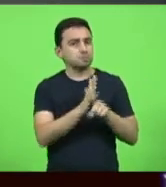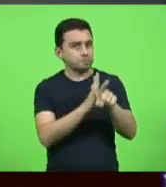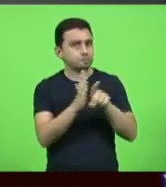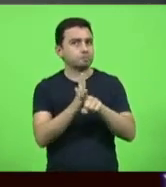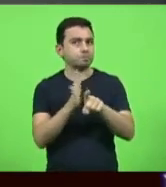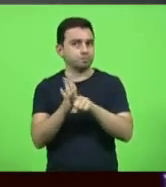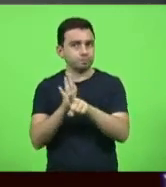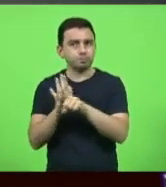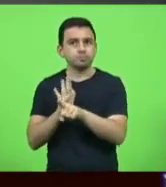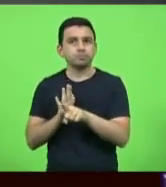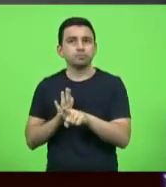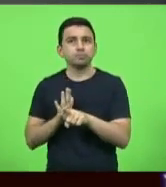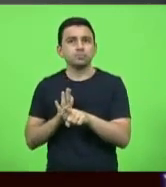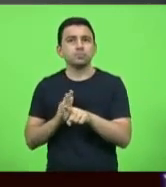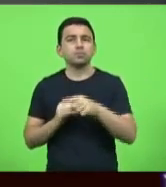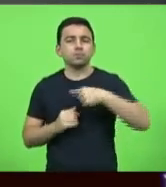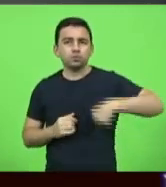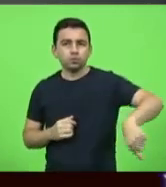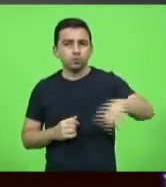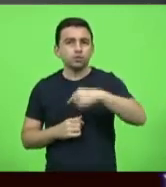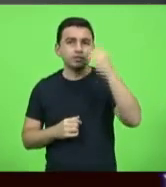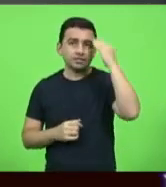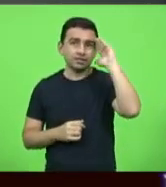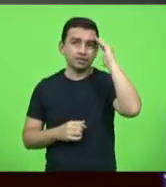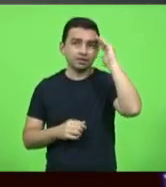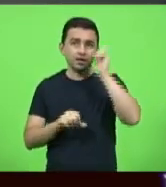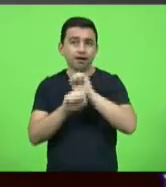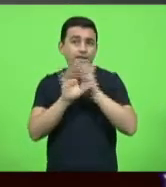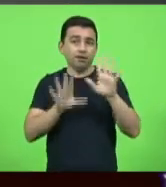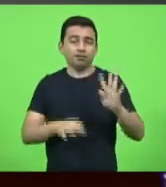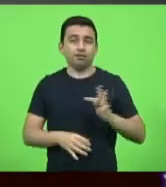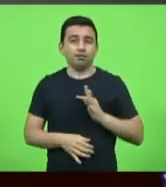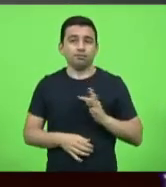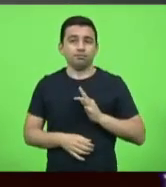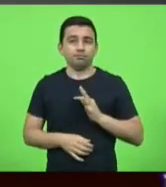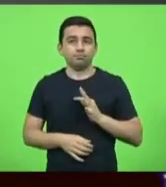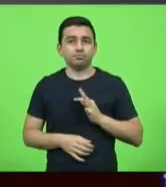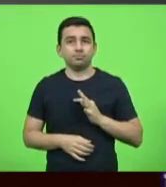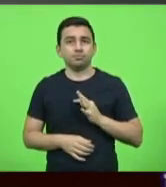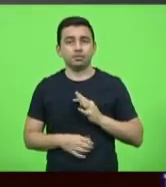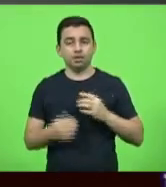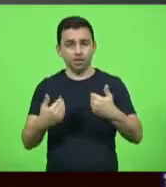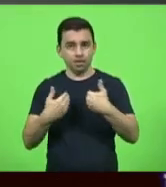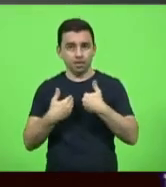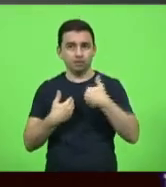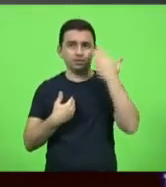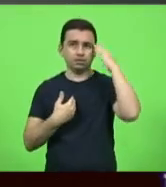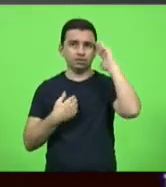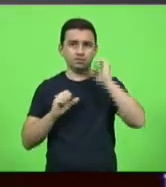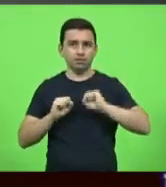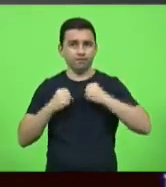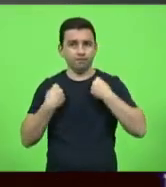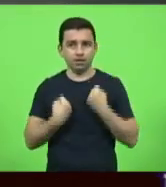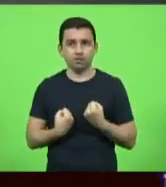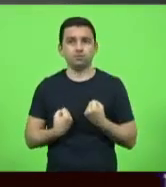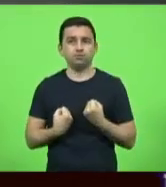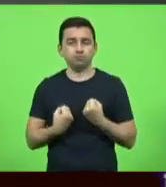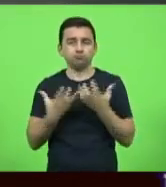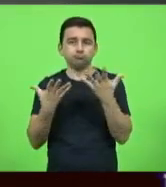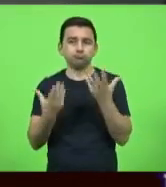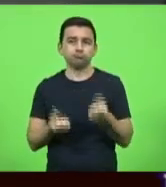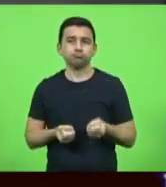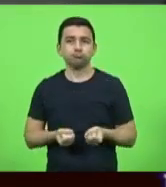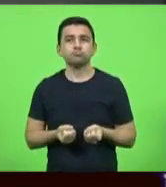Nazareno, para que nós possamos entender a parte técnica. Eu tenho um entendimento do que eu defendo, e eu sou favorável ao